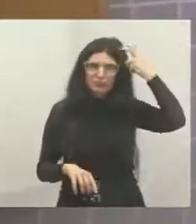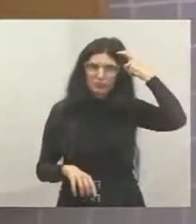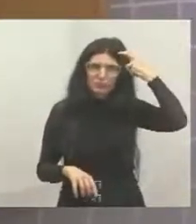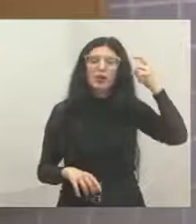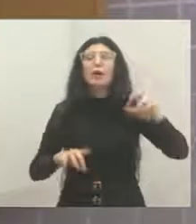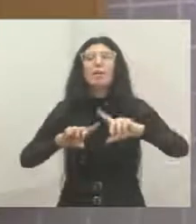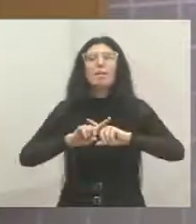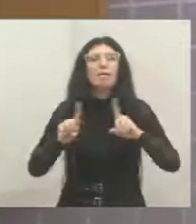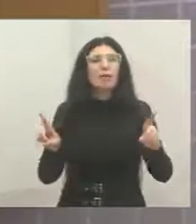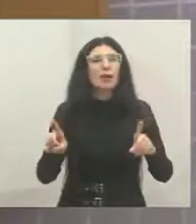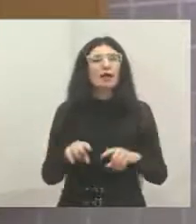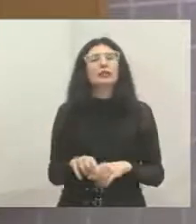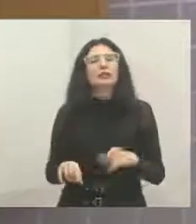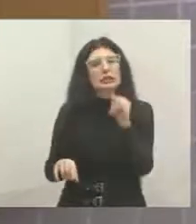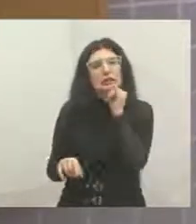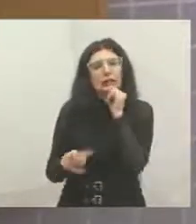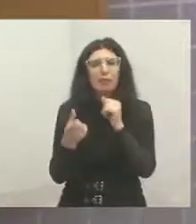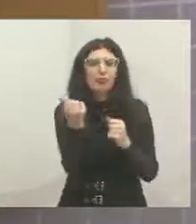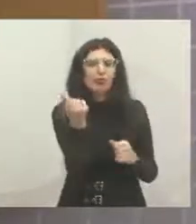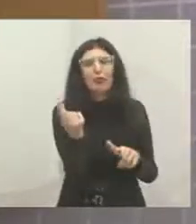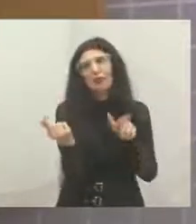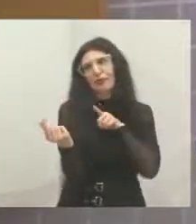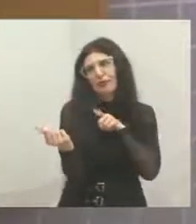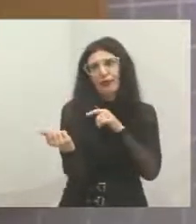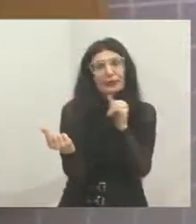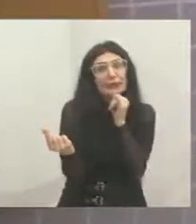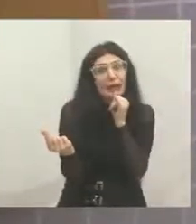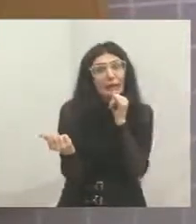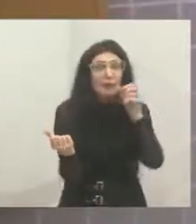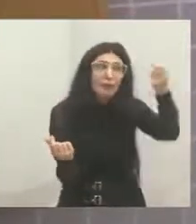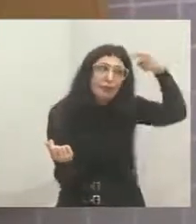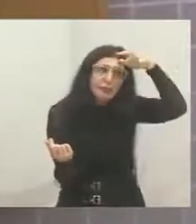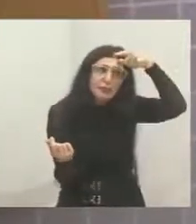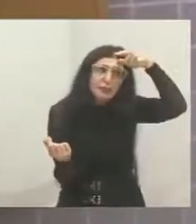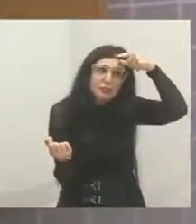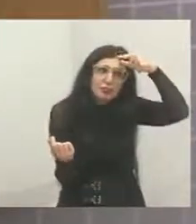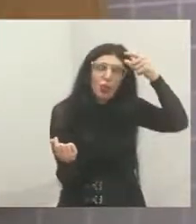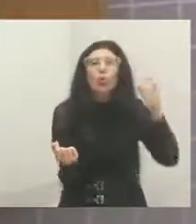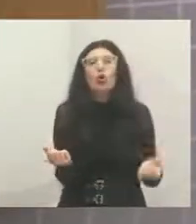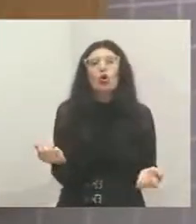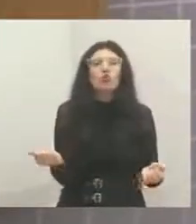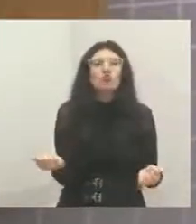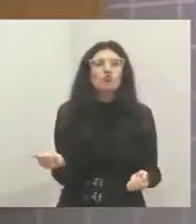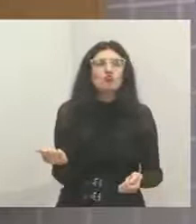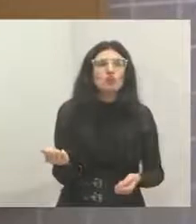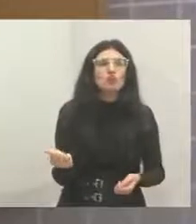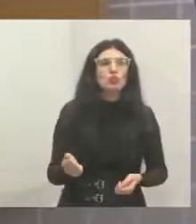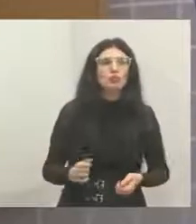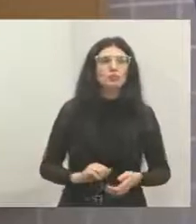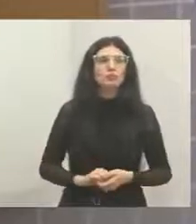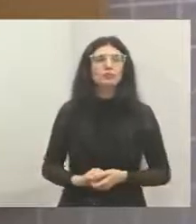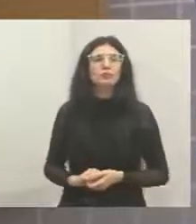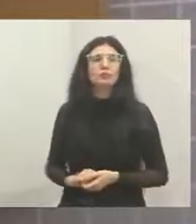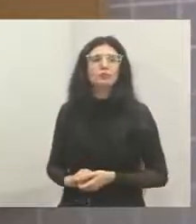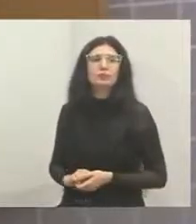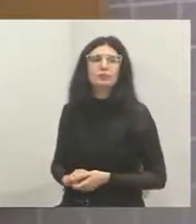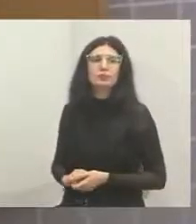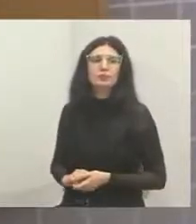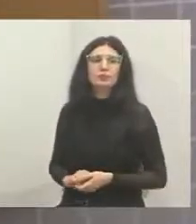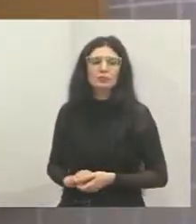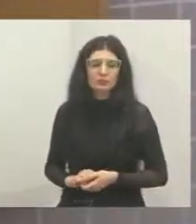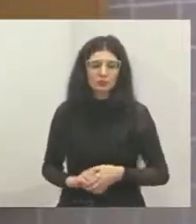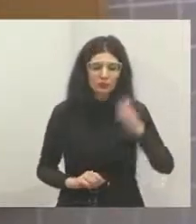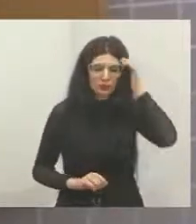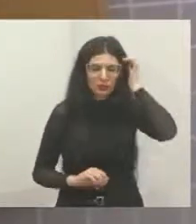recurso financeiro que você possa ter ali, né, quanto que vai ser aplicado. Todo o orçamento que vocês aqui vão projetar na LOA, né, para o ano que